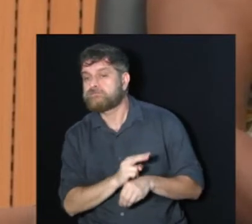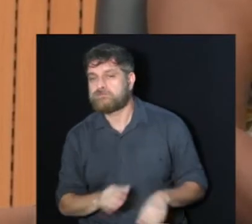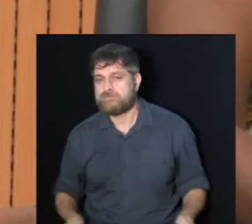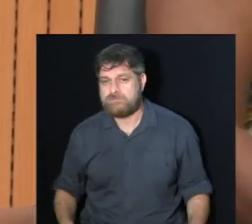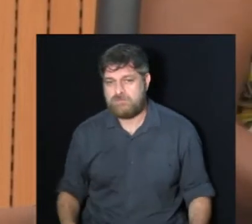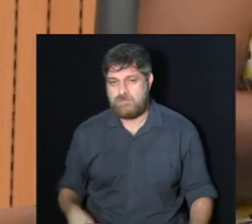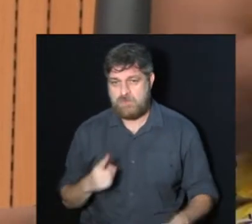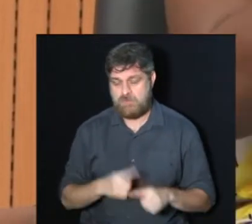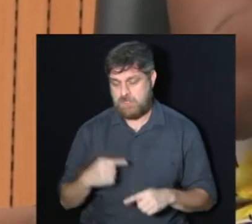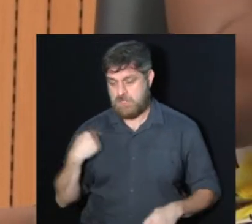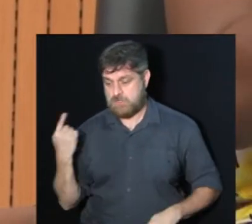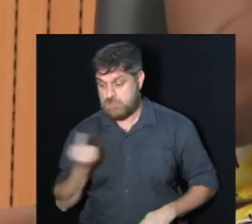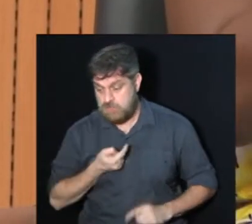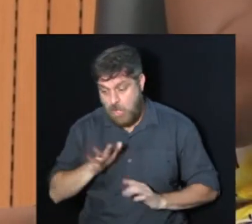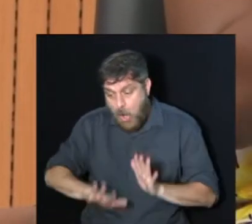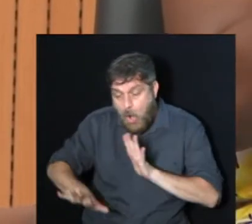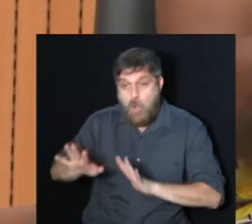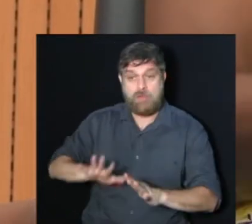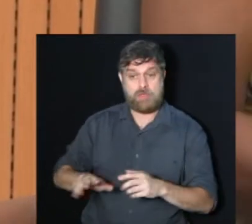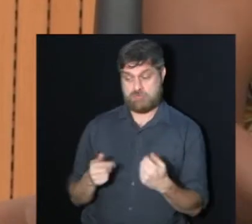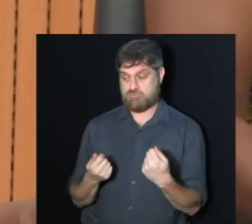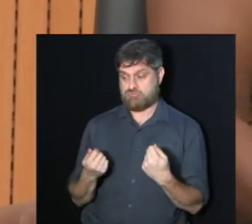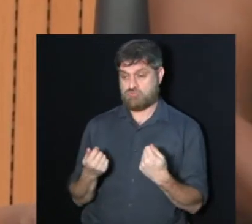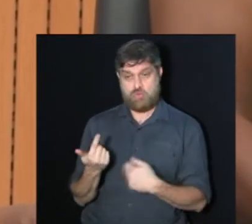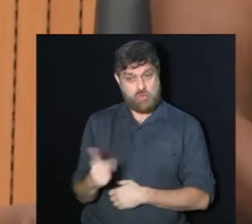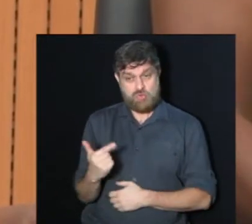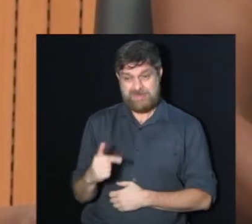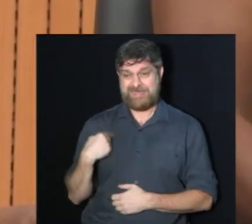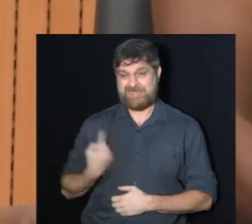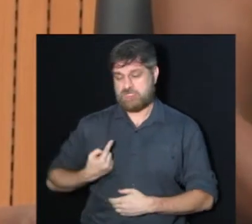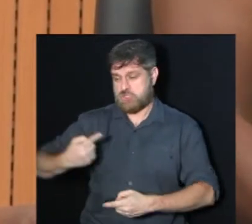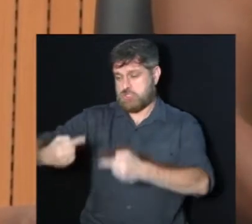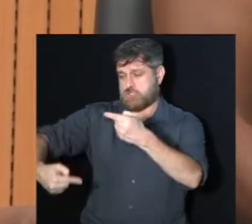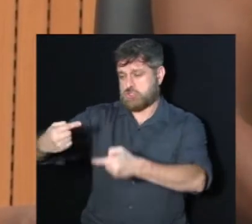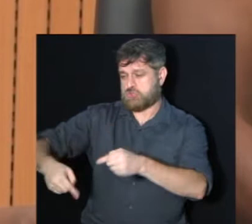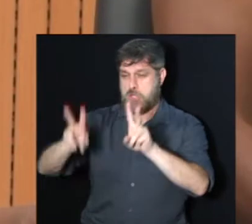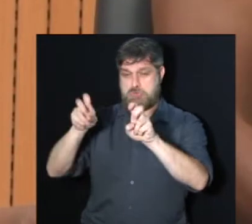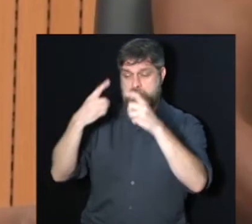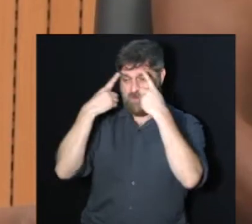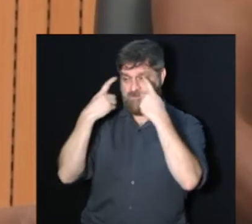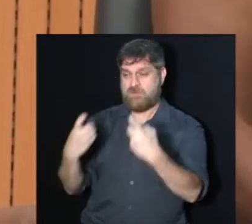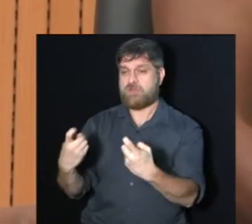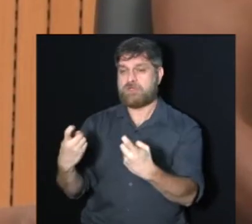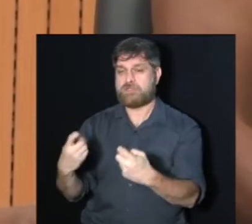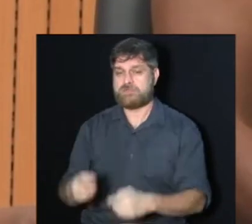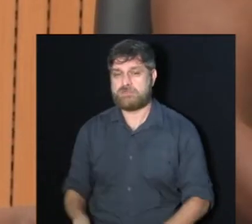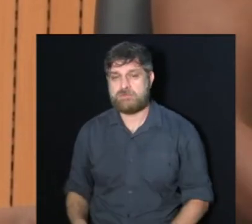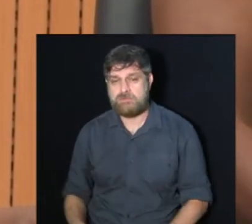Porque, se nós não tomar cuidado, nós discutimos a violência